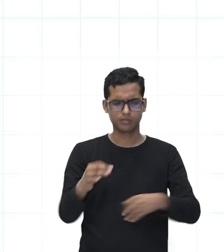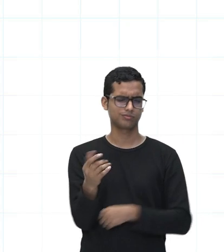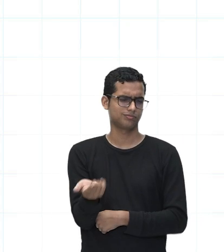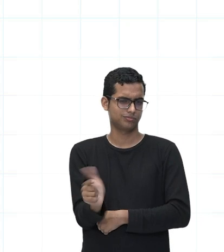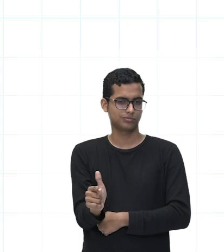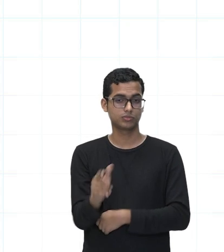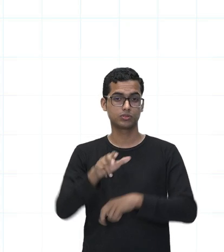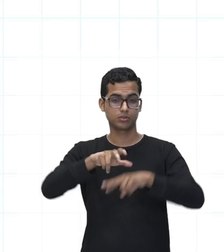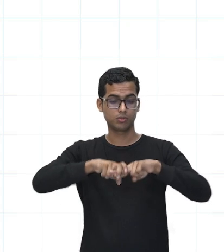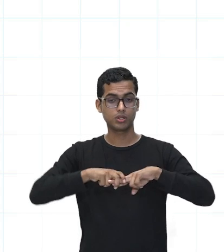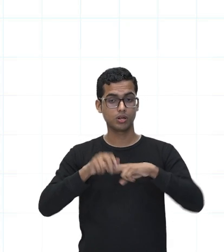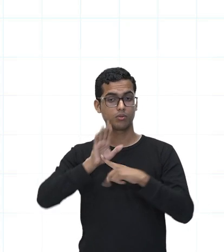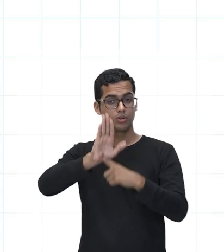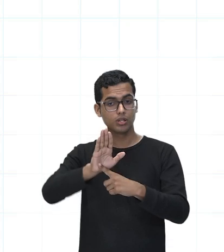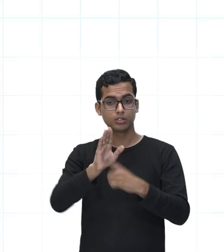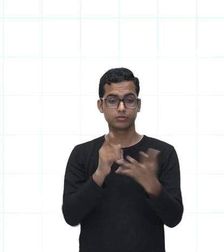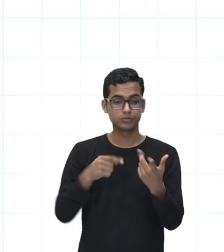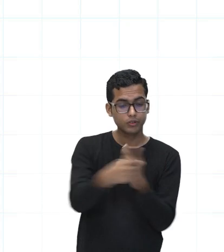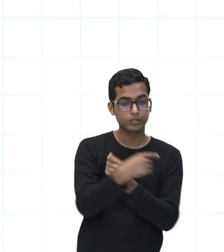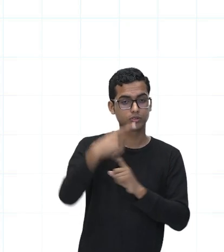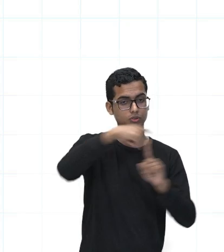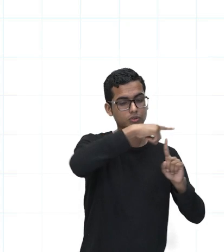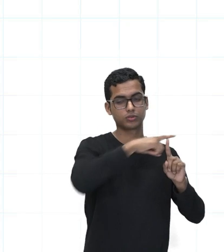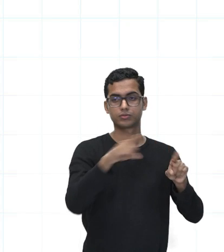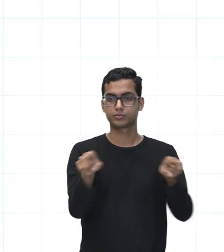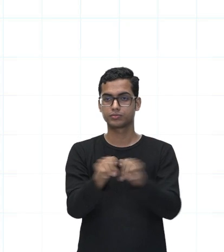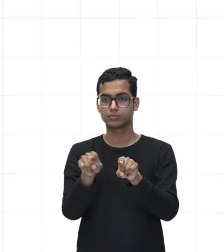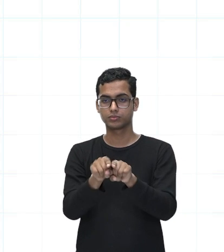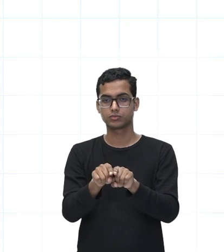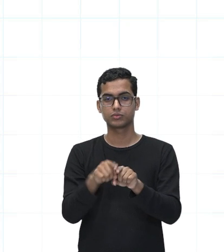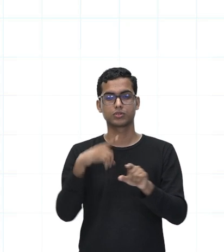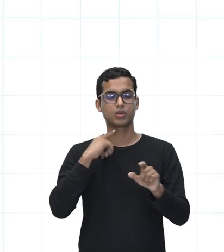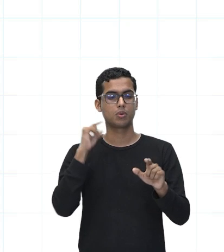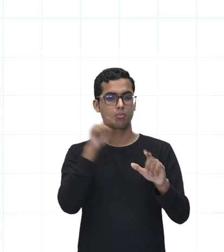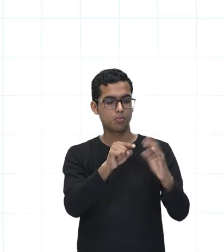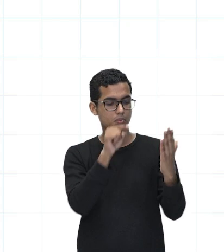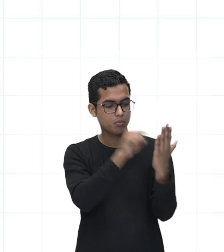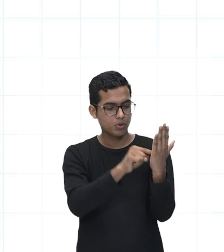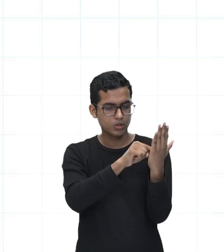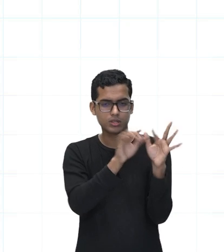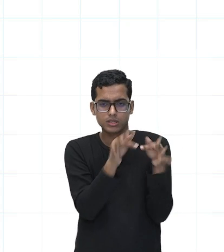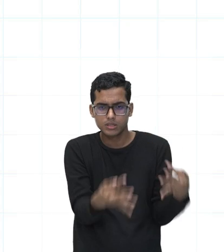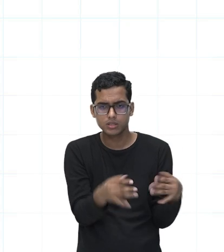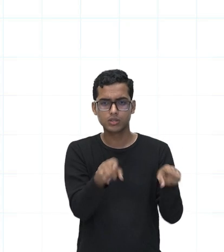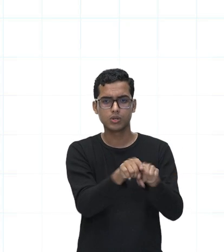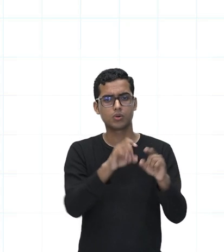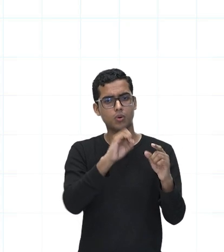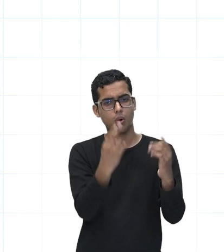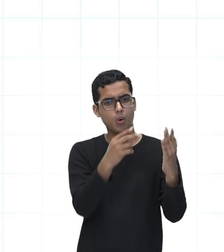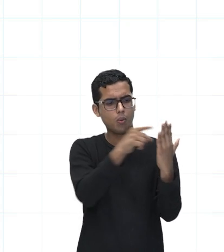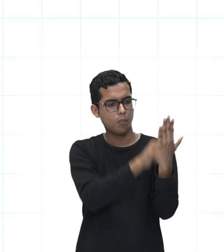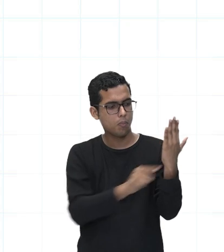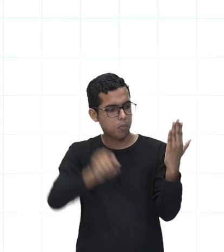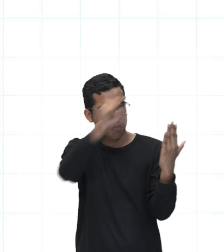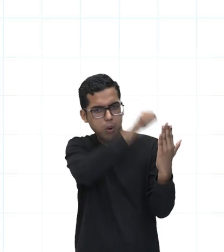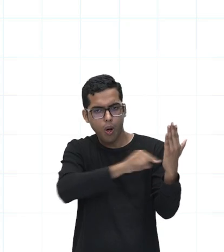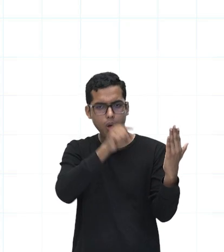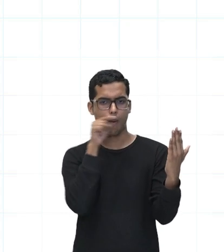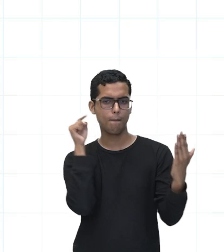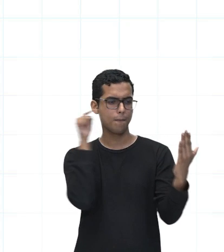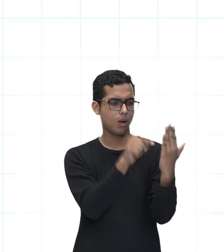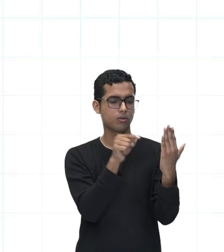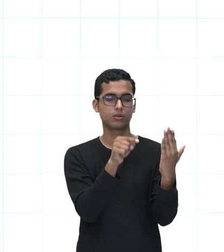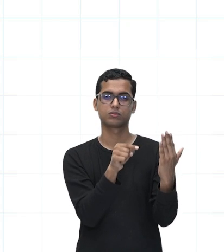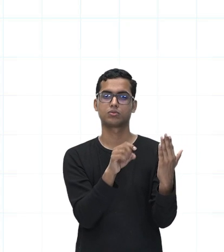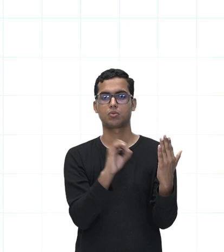de diferentes formas. Então, pode ser um ponto enorme, pode ser um ponto minúsculo. Então, o ponto ele não tem